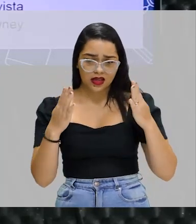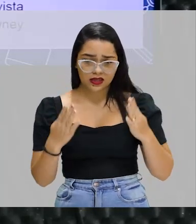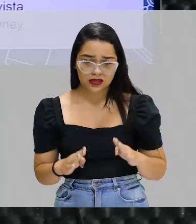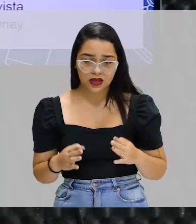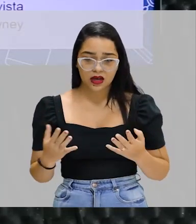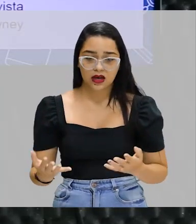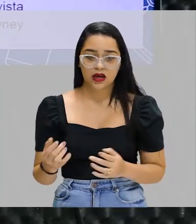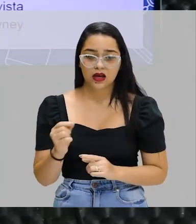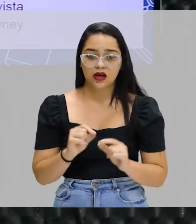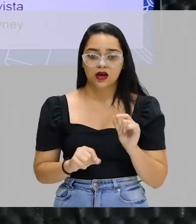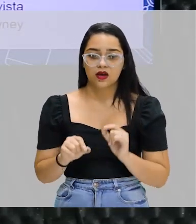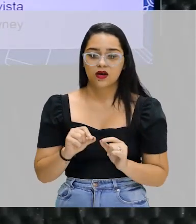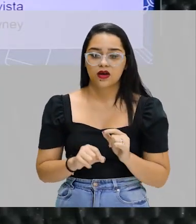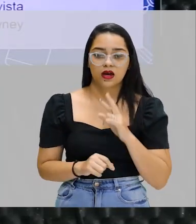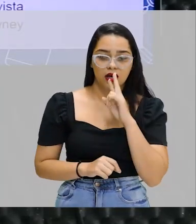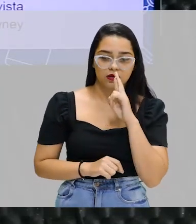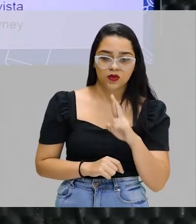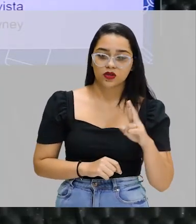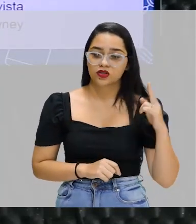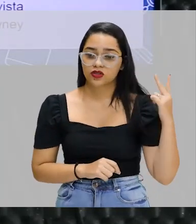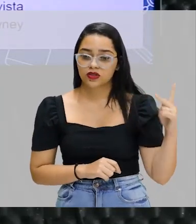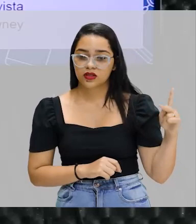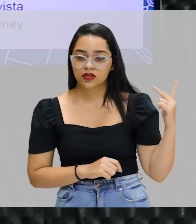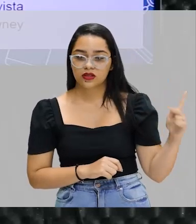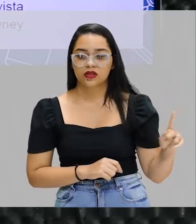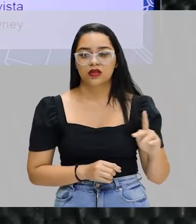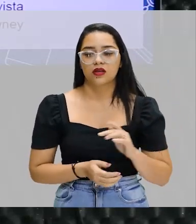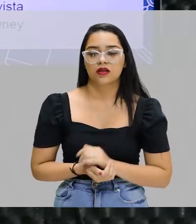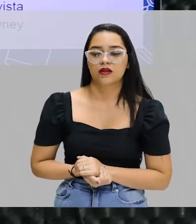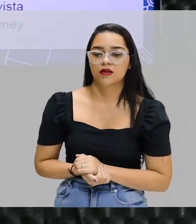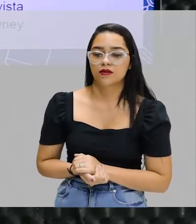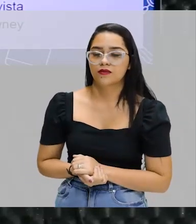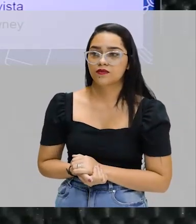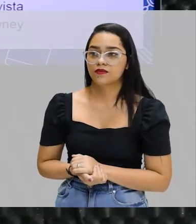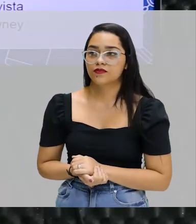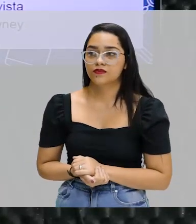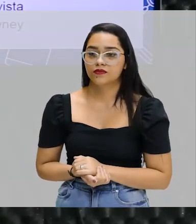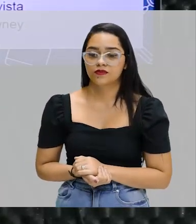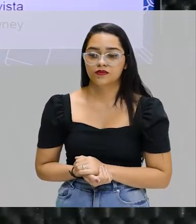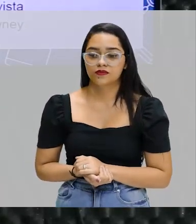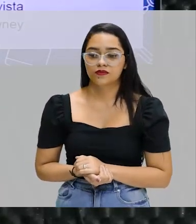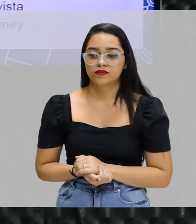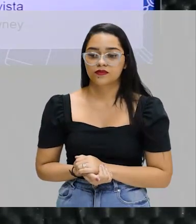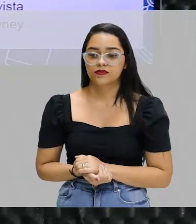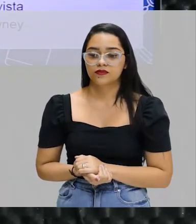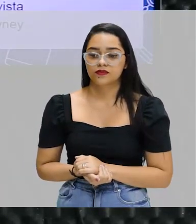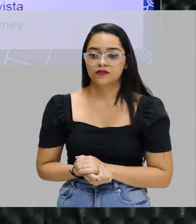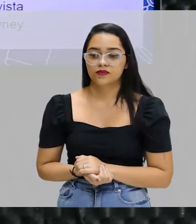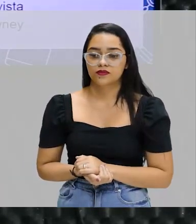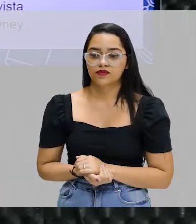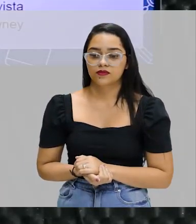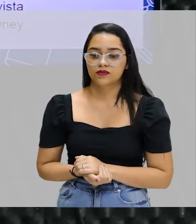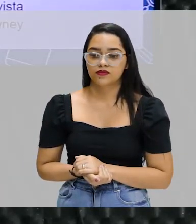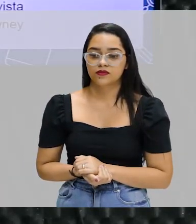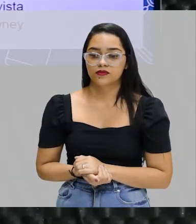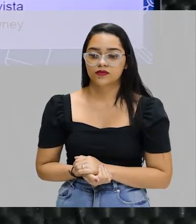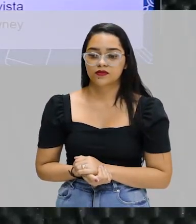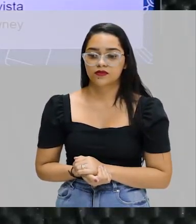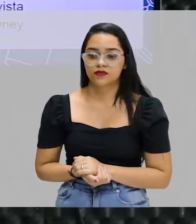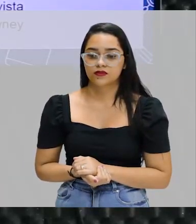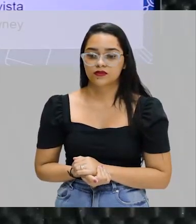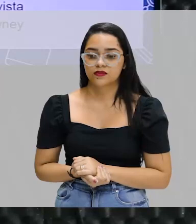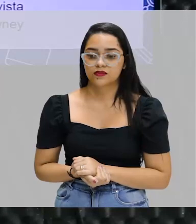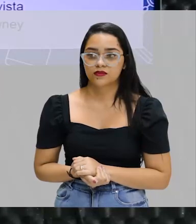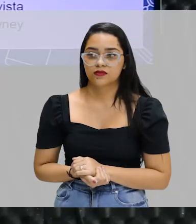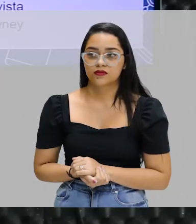questão é a resposta dela. A resposta dela diz: turning to co-star Robert Downey